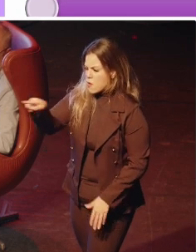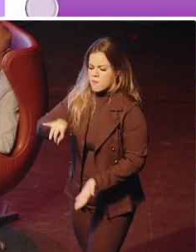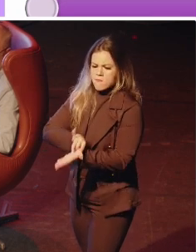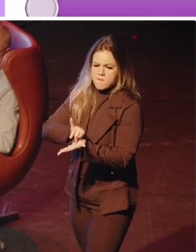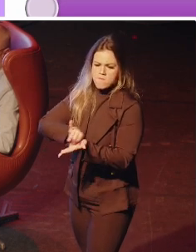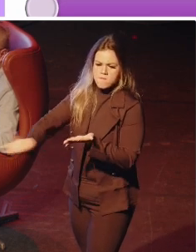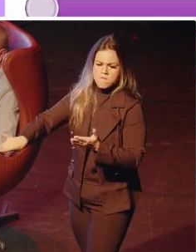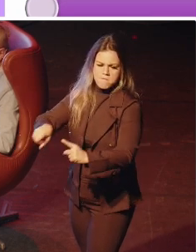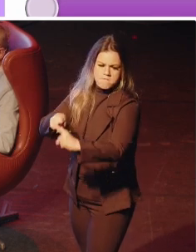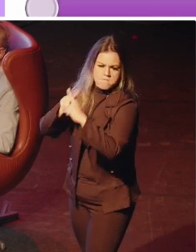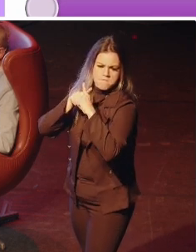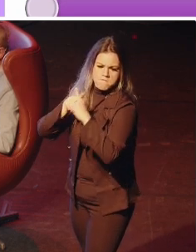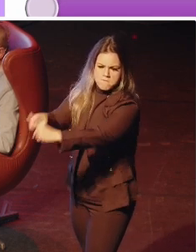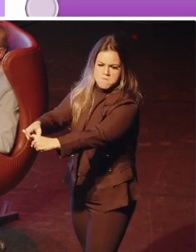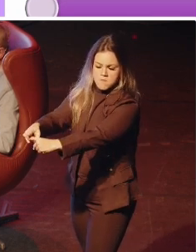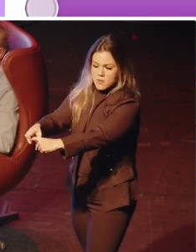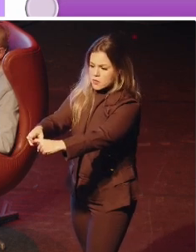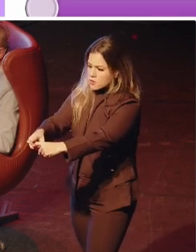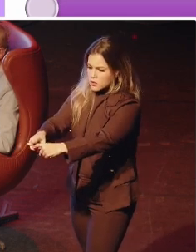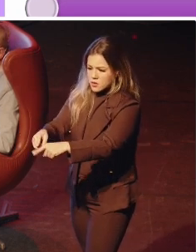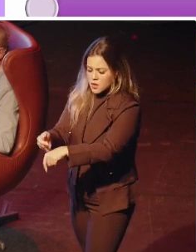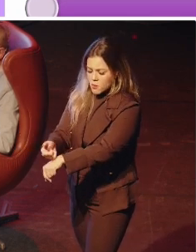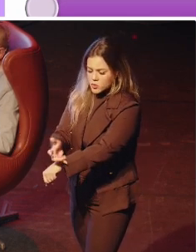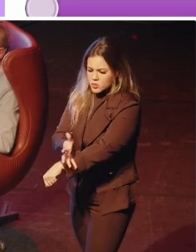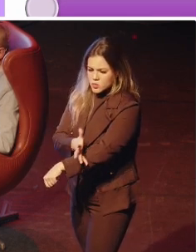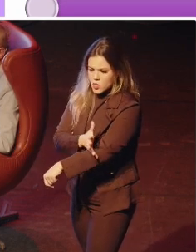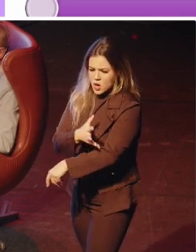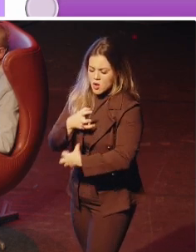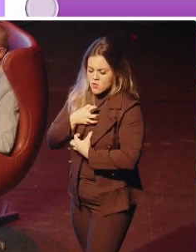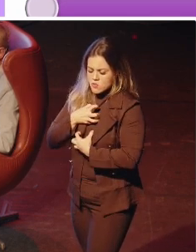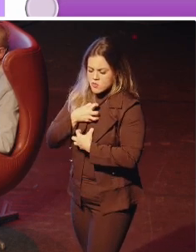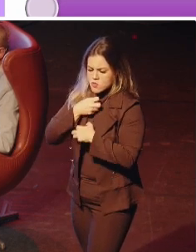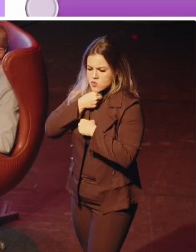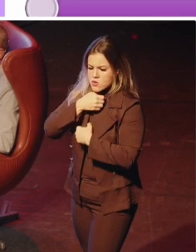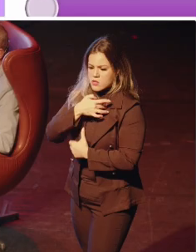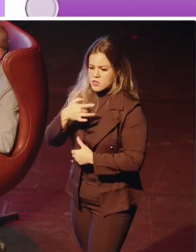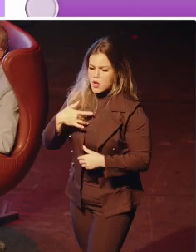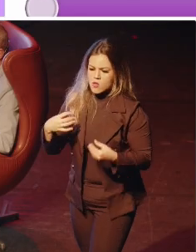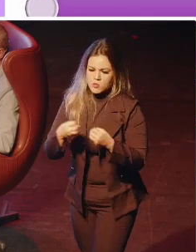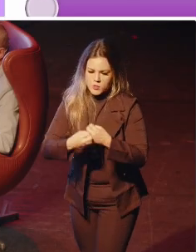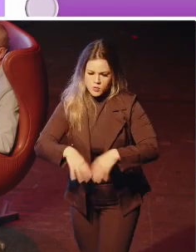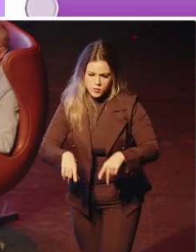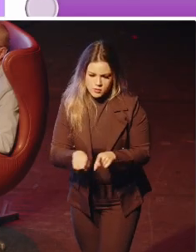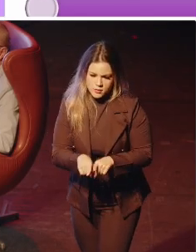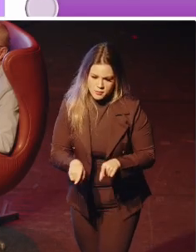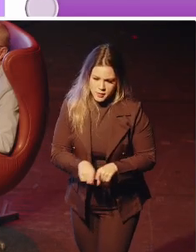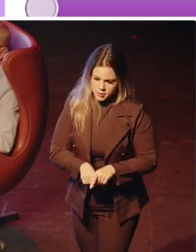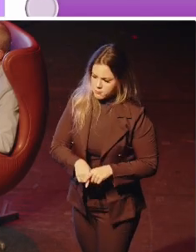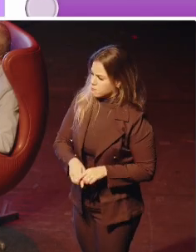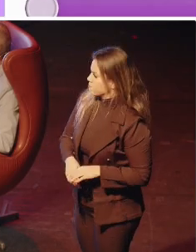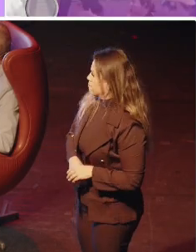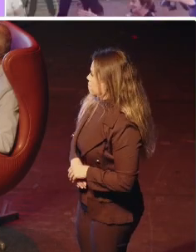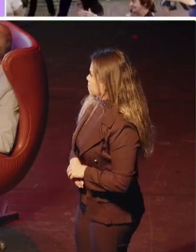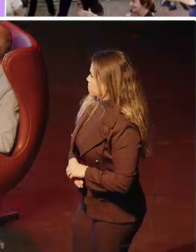quê. Isso é prejudicial à saúde. E uma coisa que